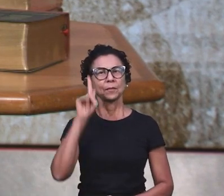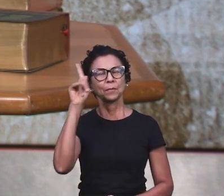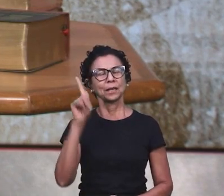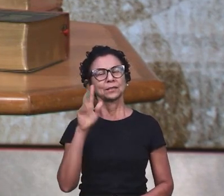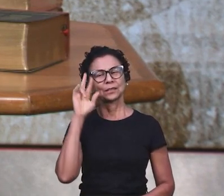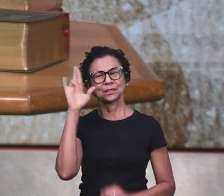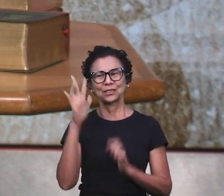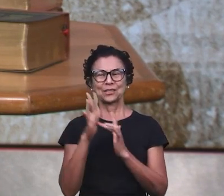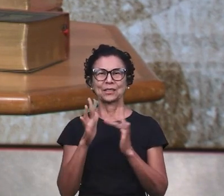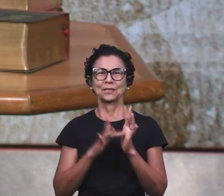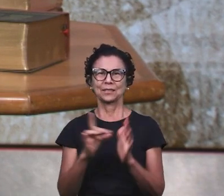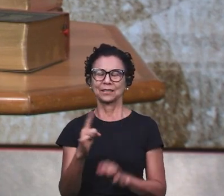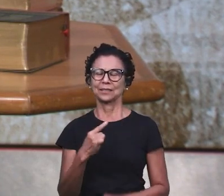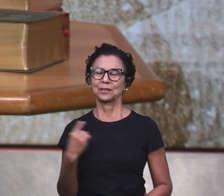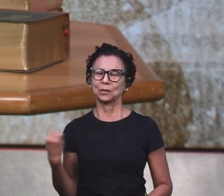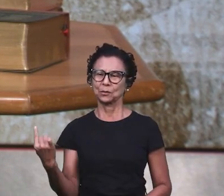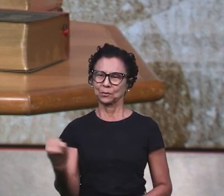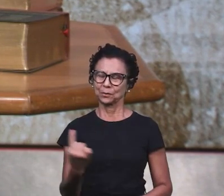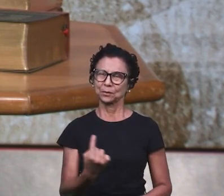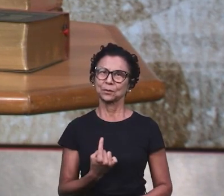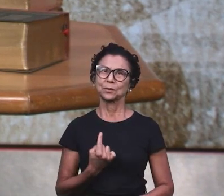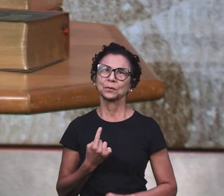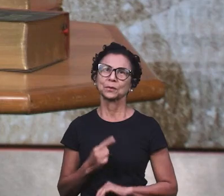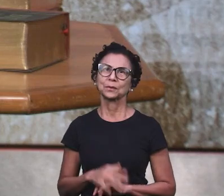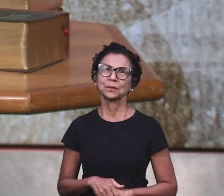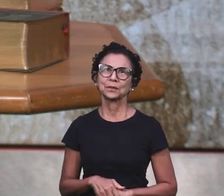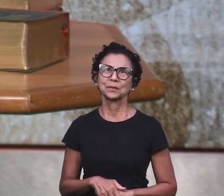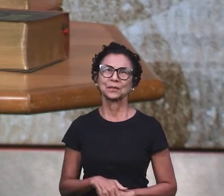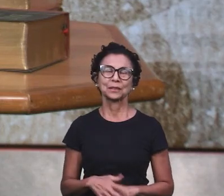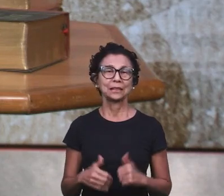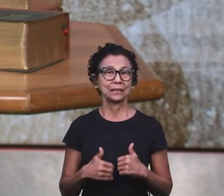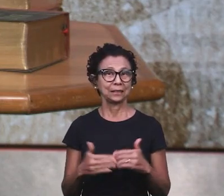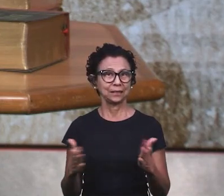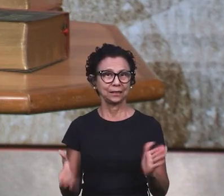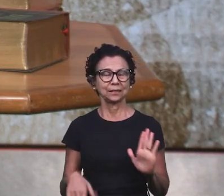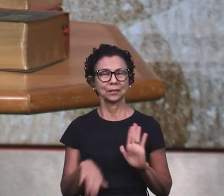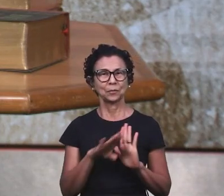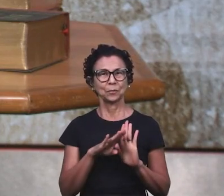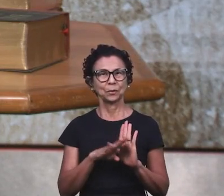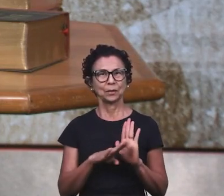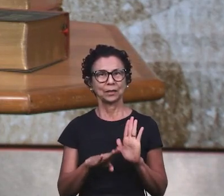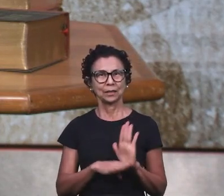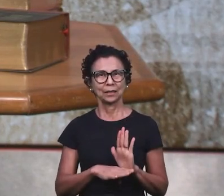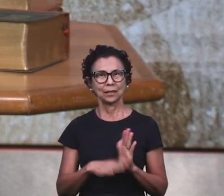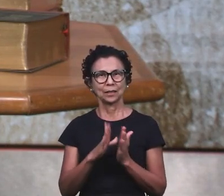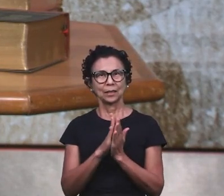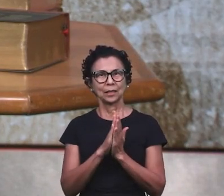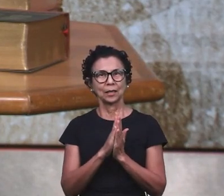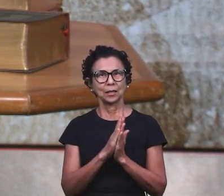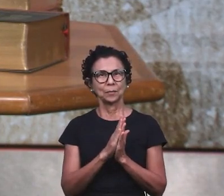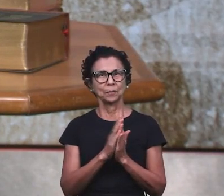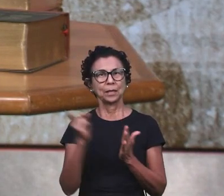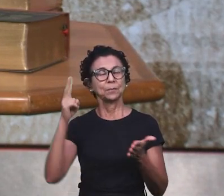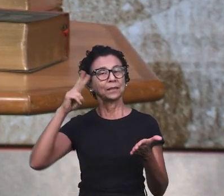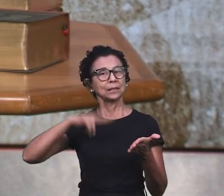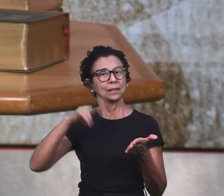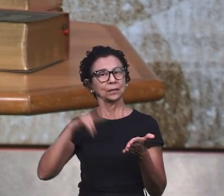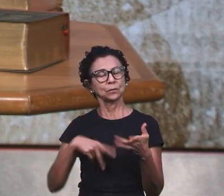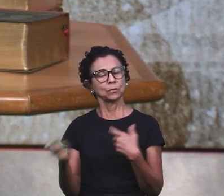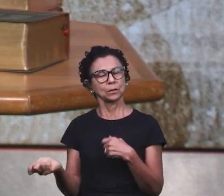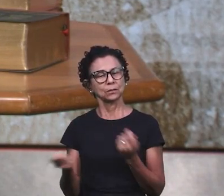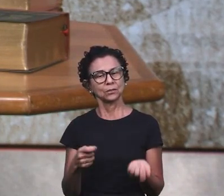paz do Senhor Jesus a todos. Estamos dando início ao nosso programa diário de leitura da